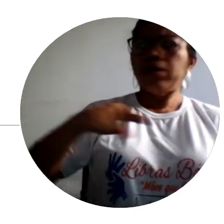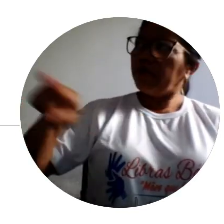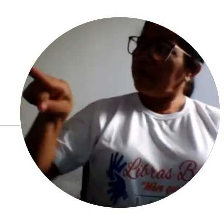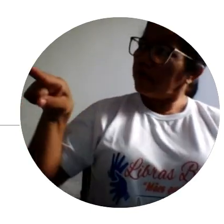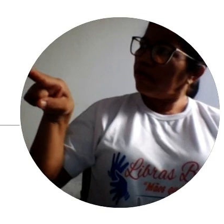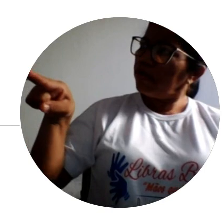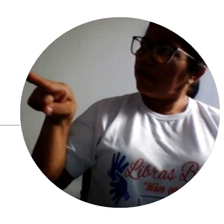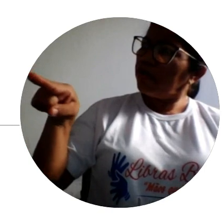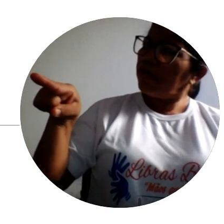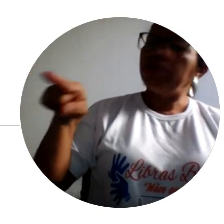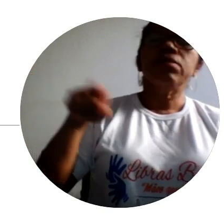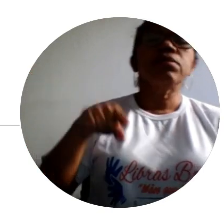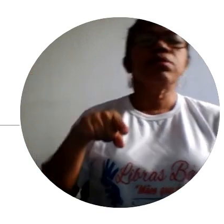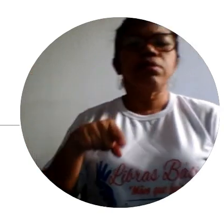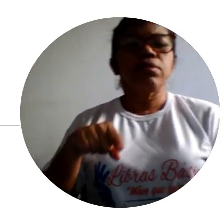né?